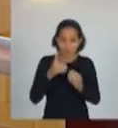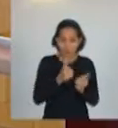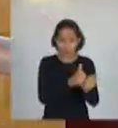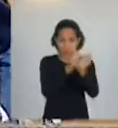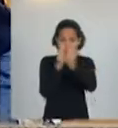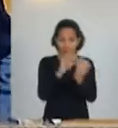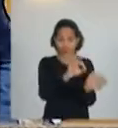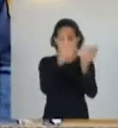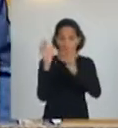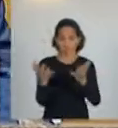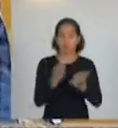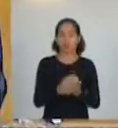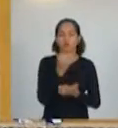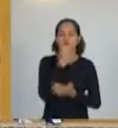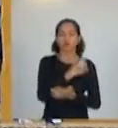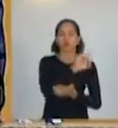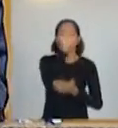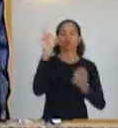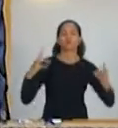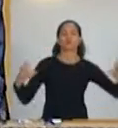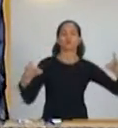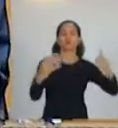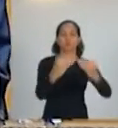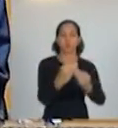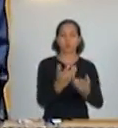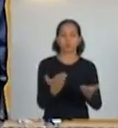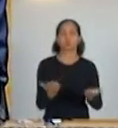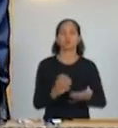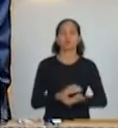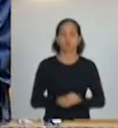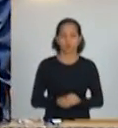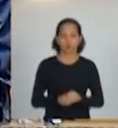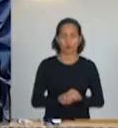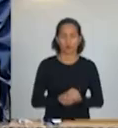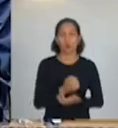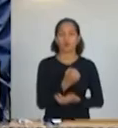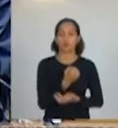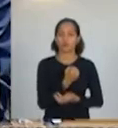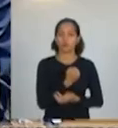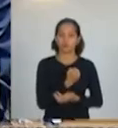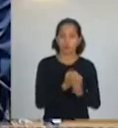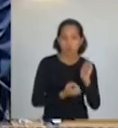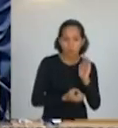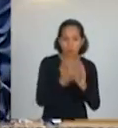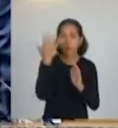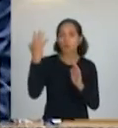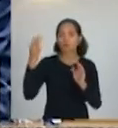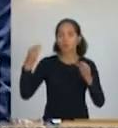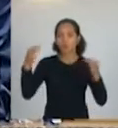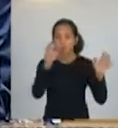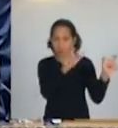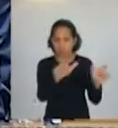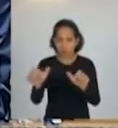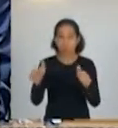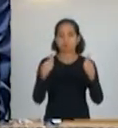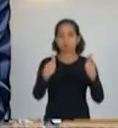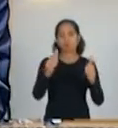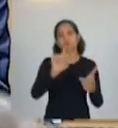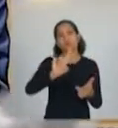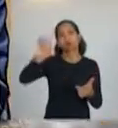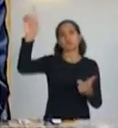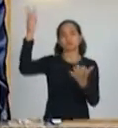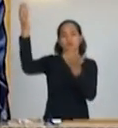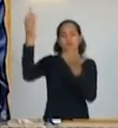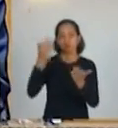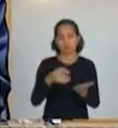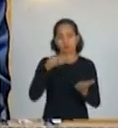os trabalhos. Bom dia a todos e todas. Havendo um número legal, invocando a proteção de Deus, declaro aberto